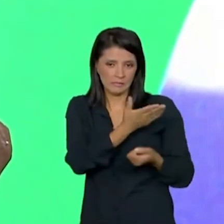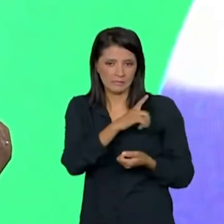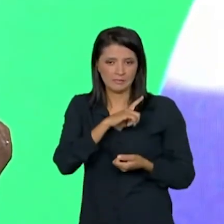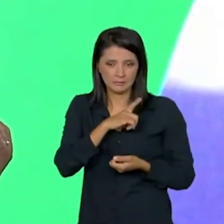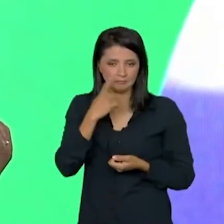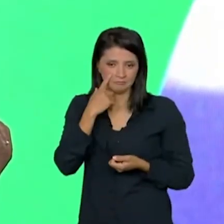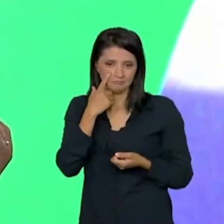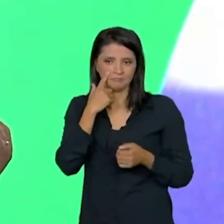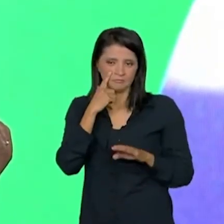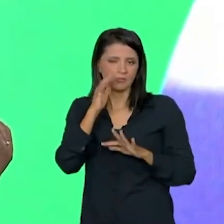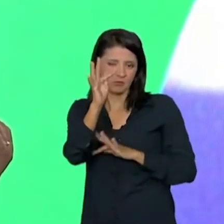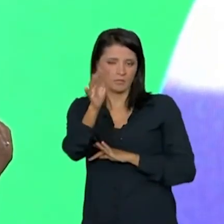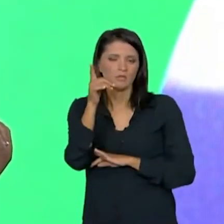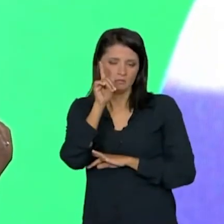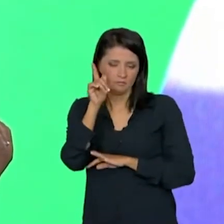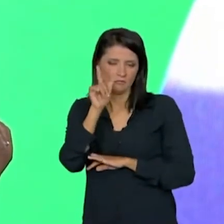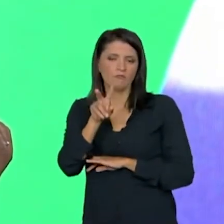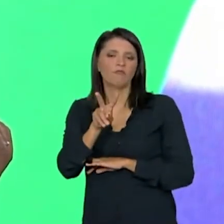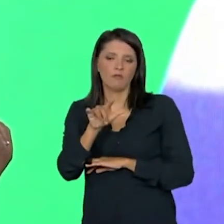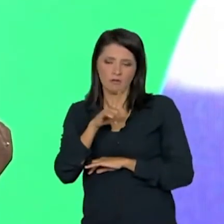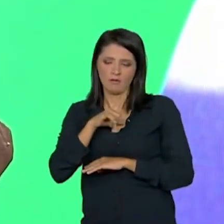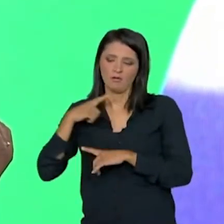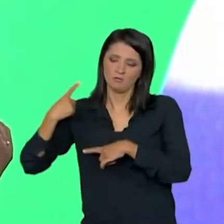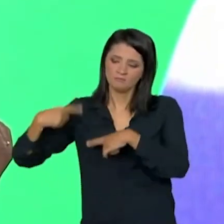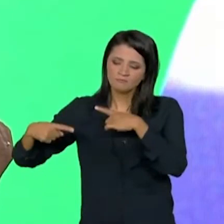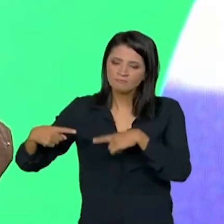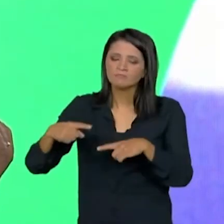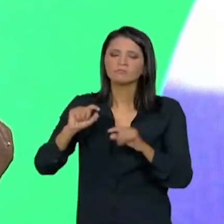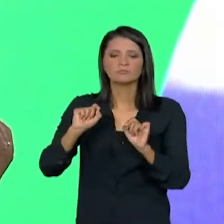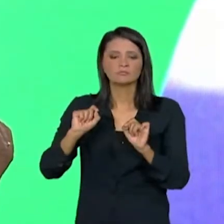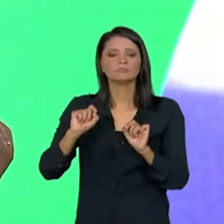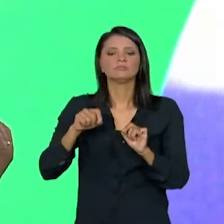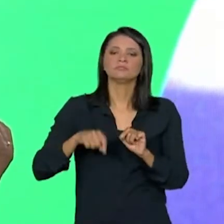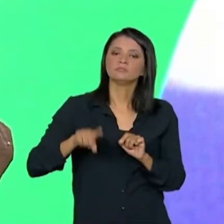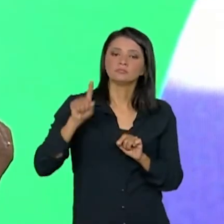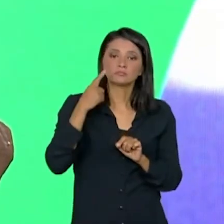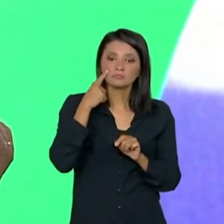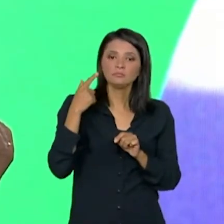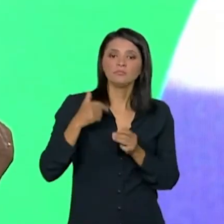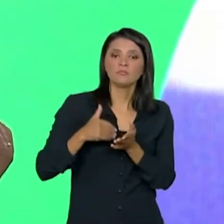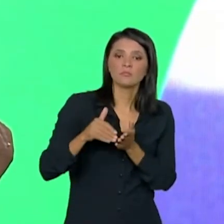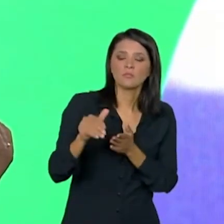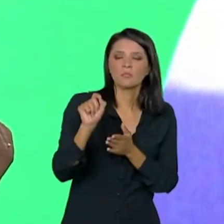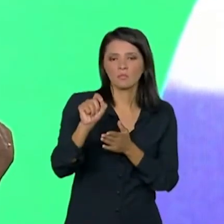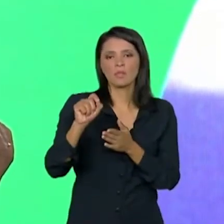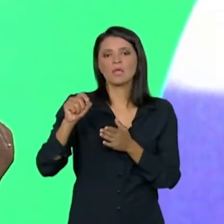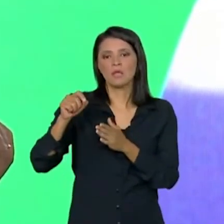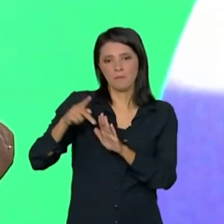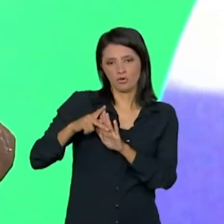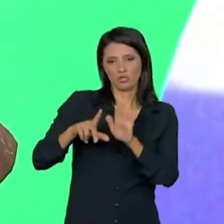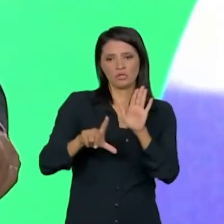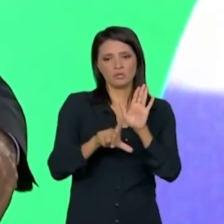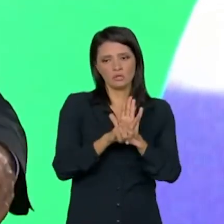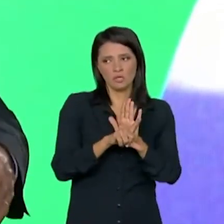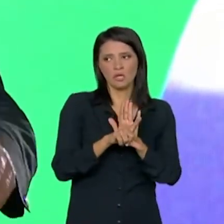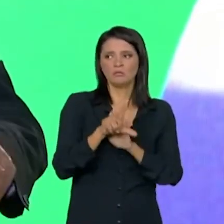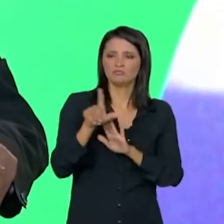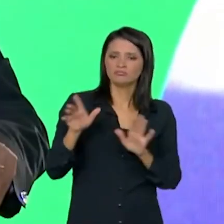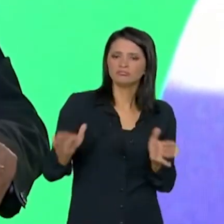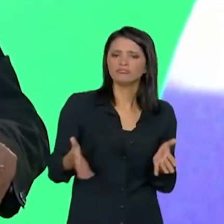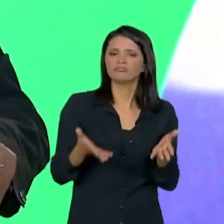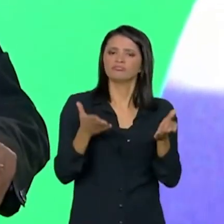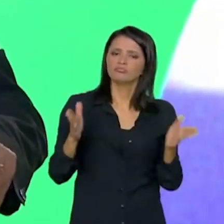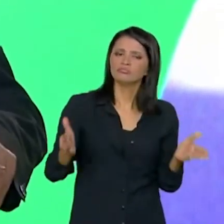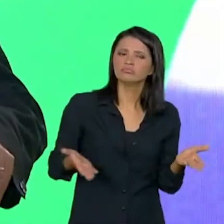nós chegaremos lá. Nós iremos, espero que a partir desse projeto de lei, inclusive influencie